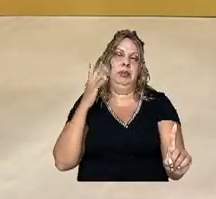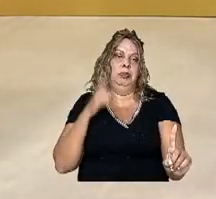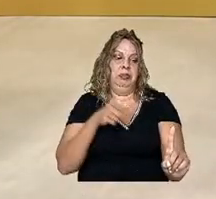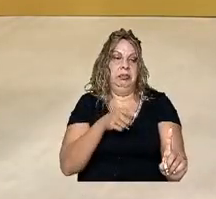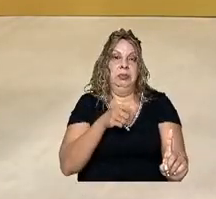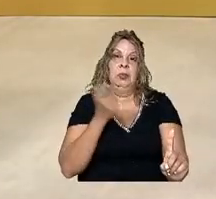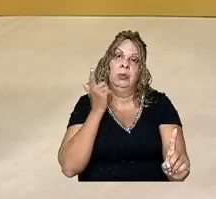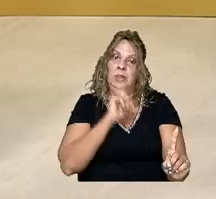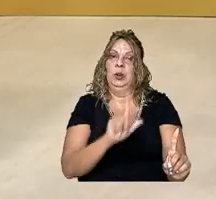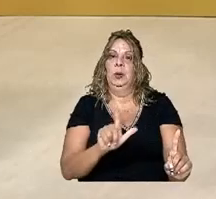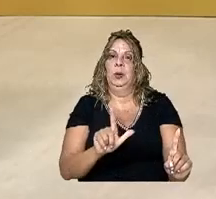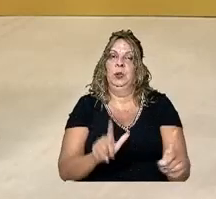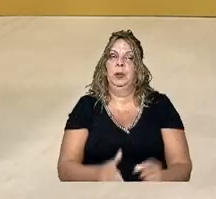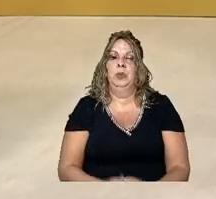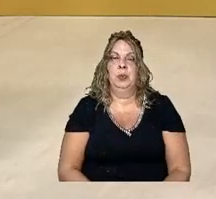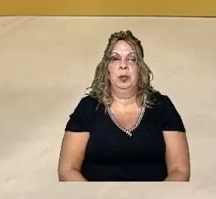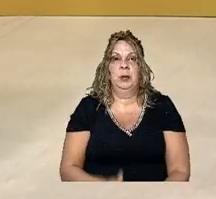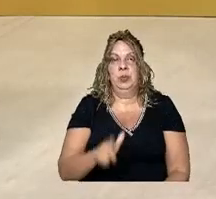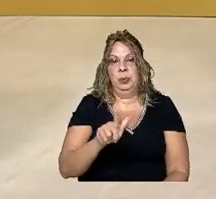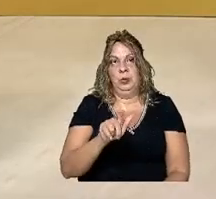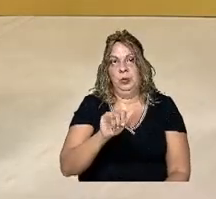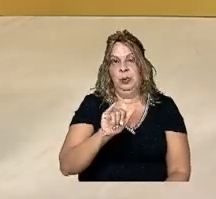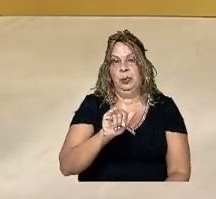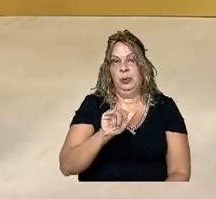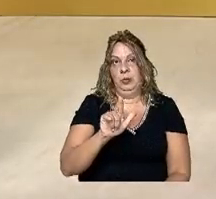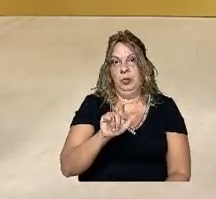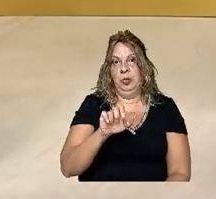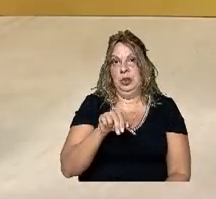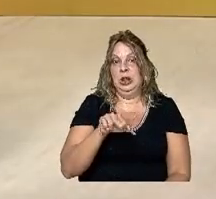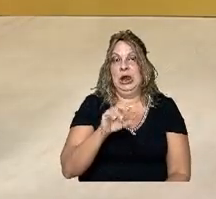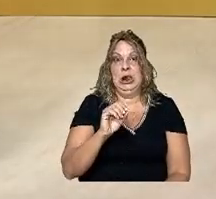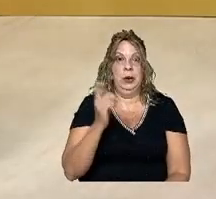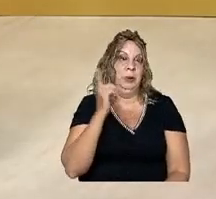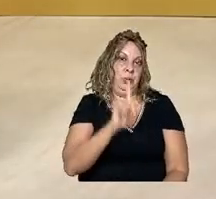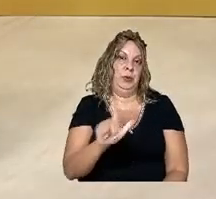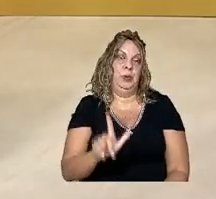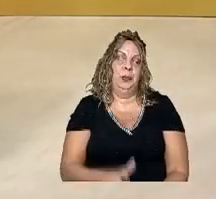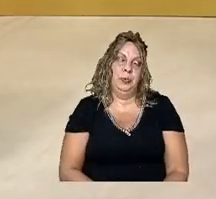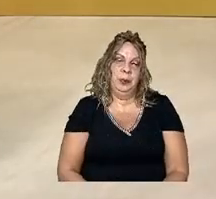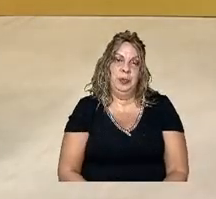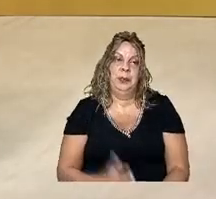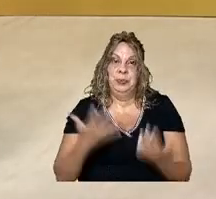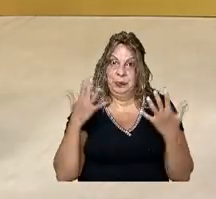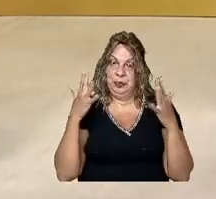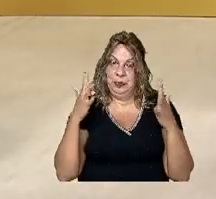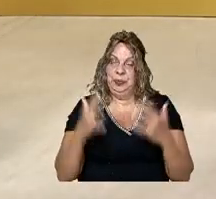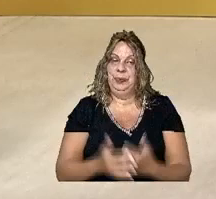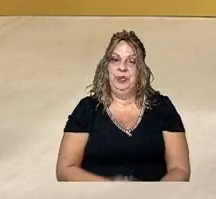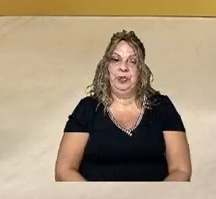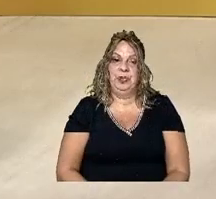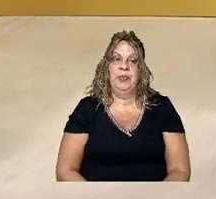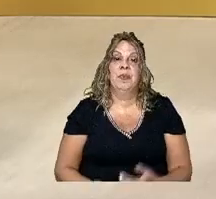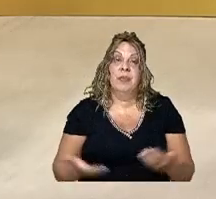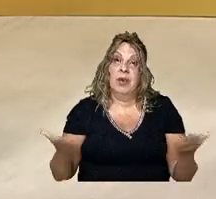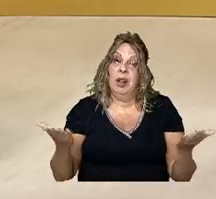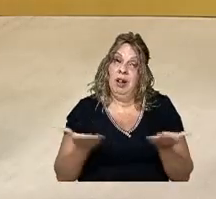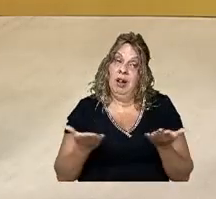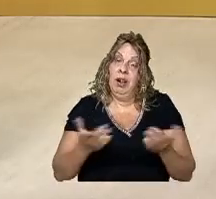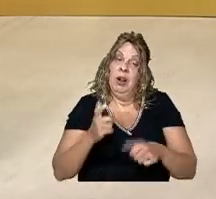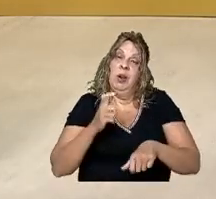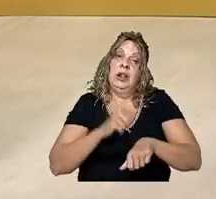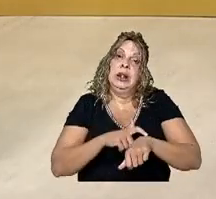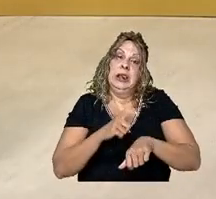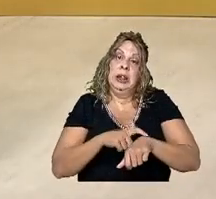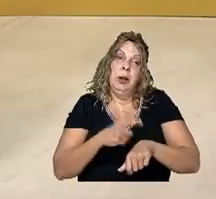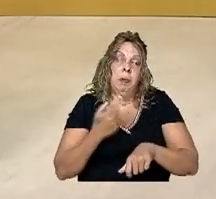esse queridinho, mas ó, só o Gileno levou, hein, parabéns. Parabéns, e agora é hora de ligar a nossa máquina do tempo mais uma